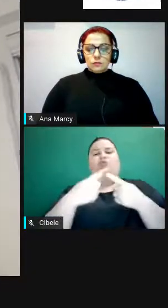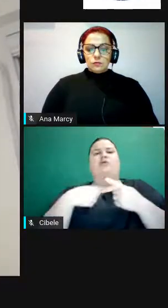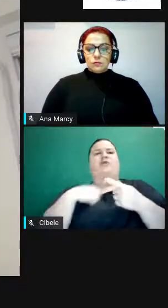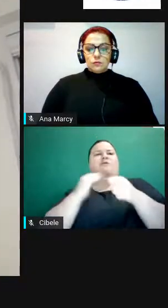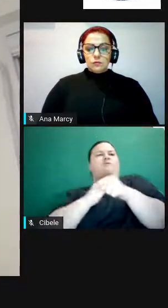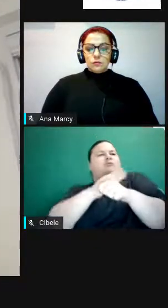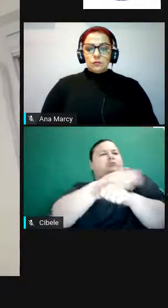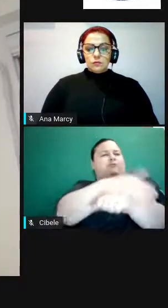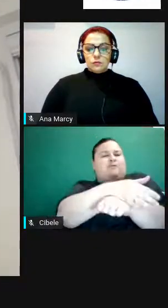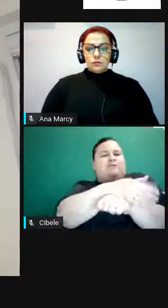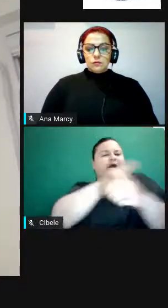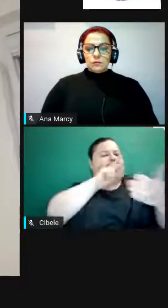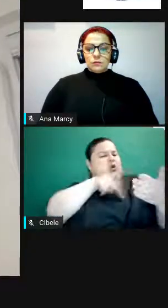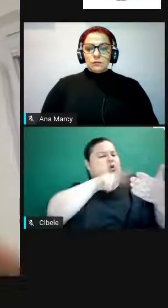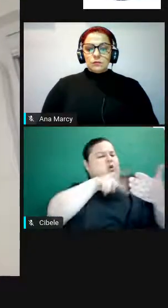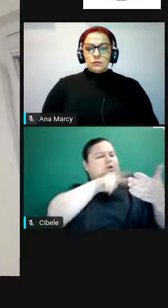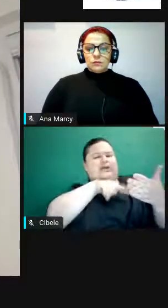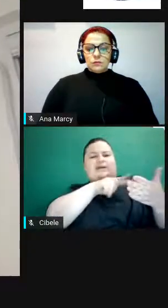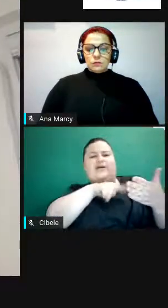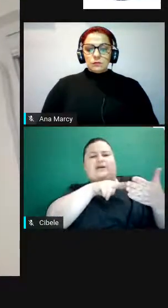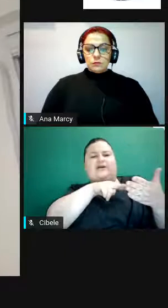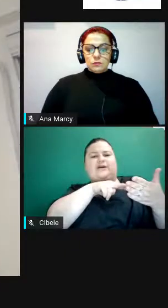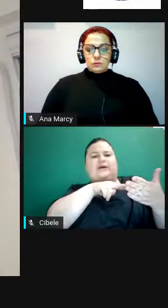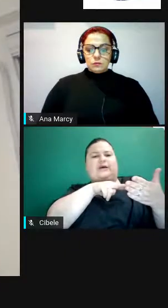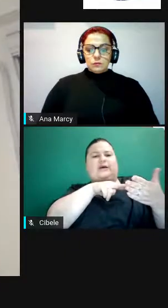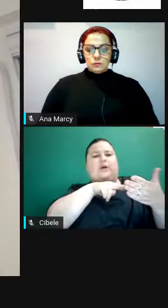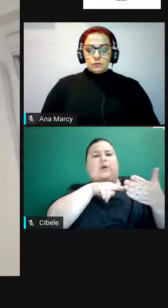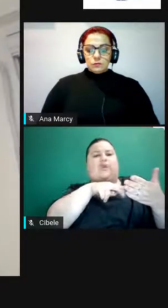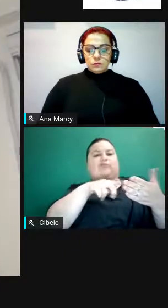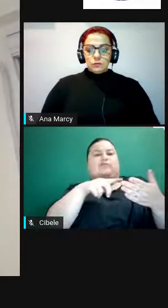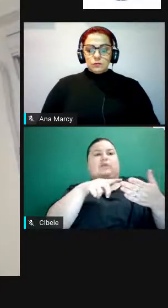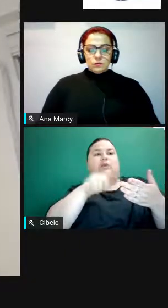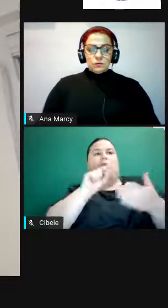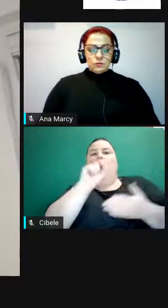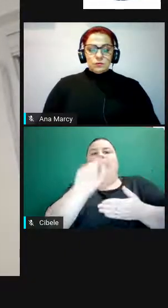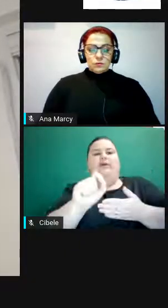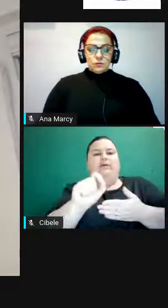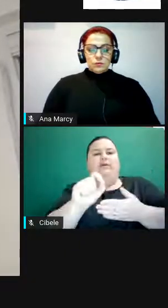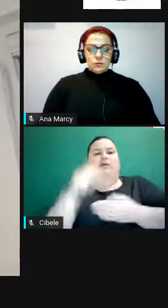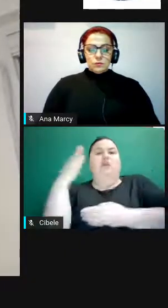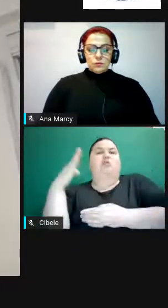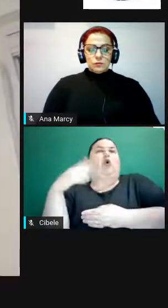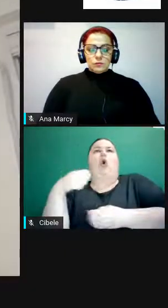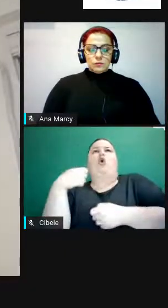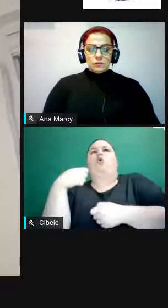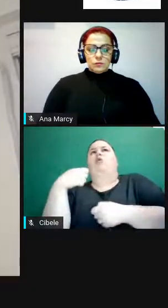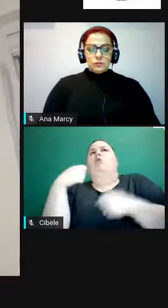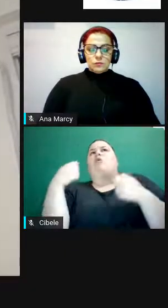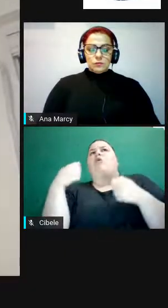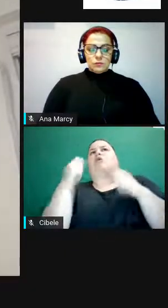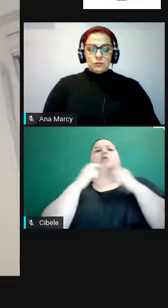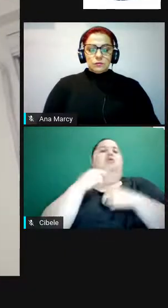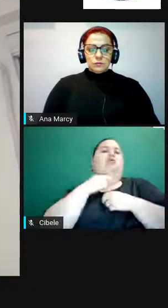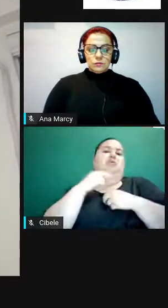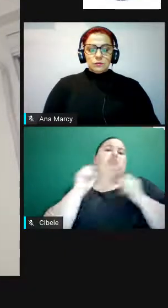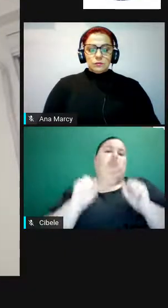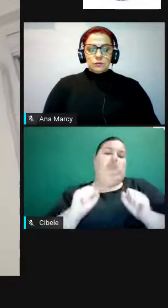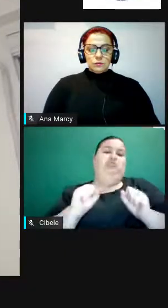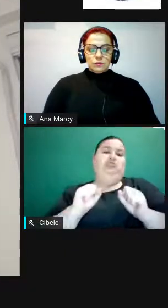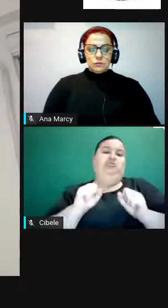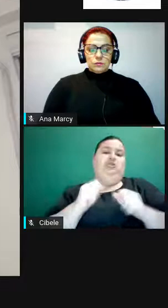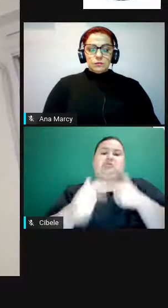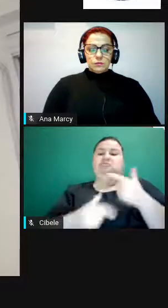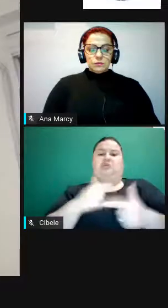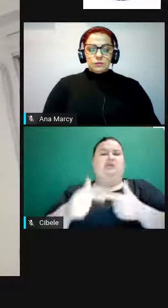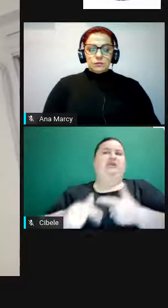que o biólogo poderia trabalhar em vários lugares nem várias áreas Então eu queria trabalhar em alguma dessas mas por outro lado